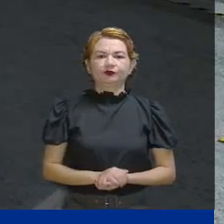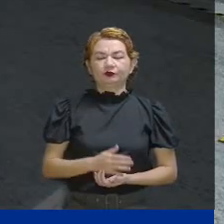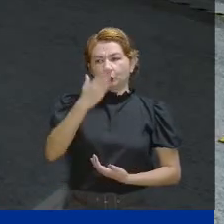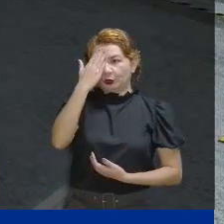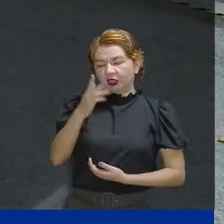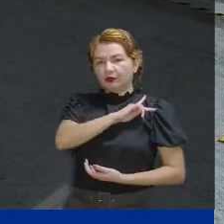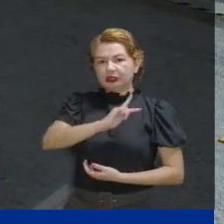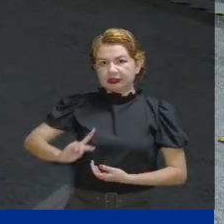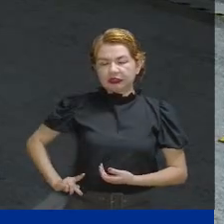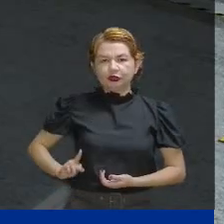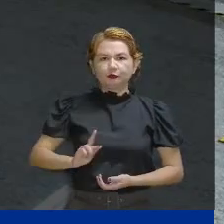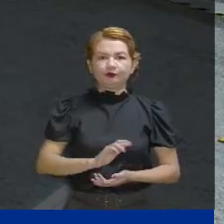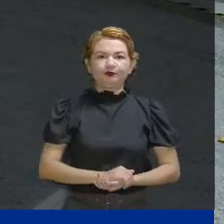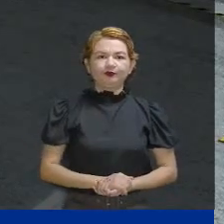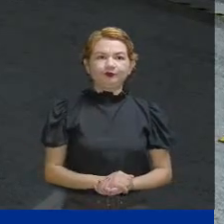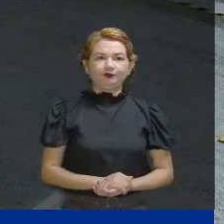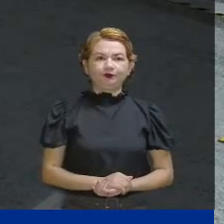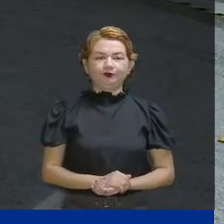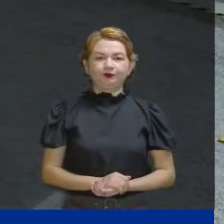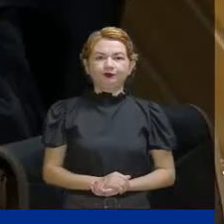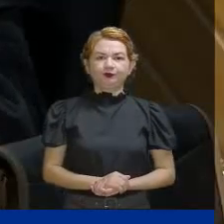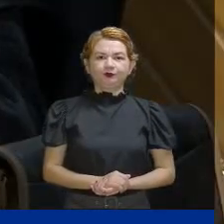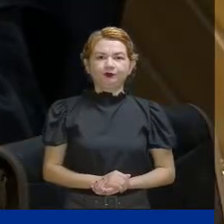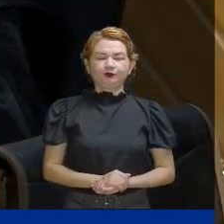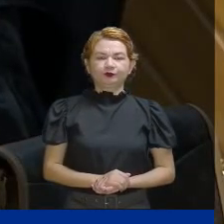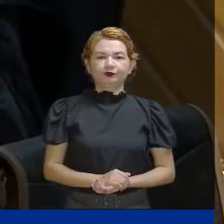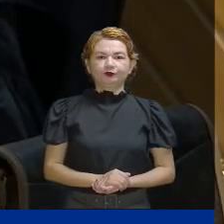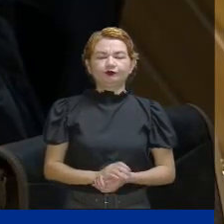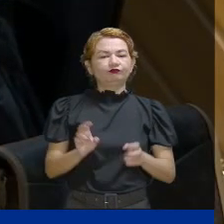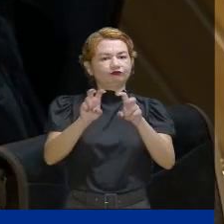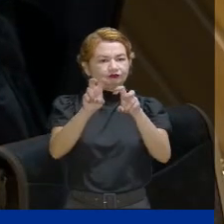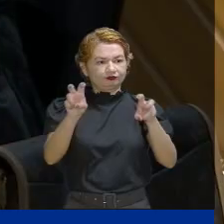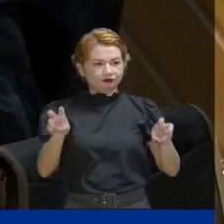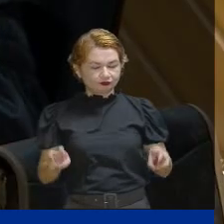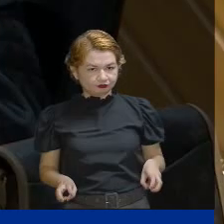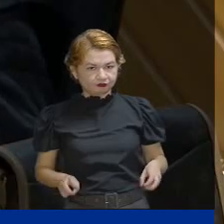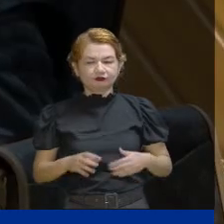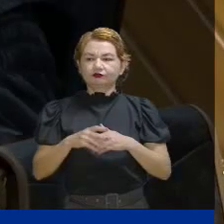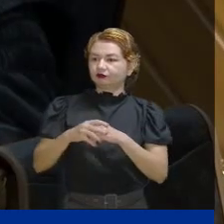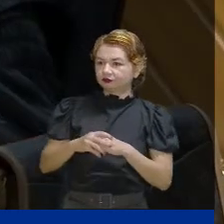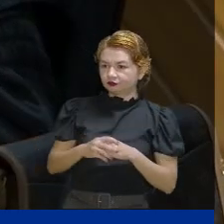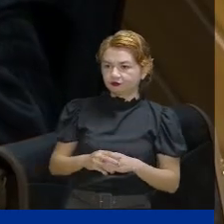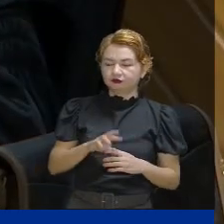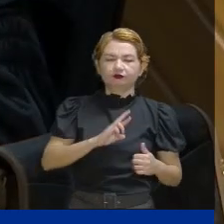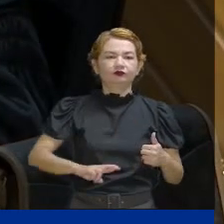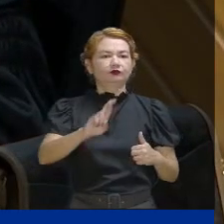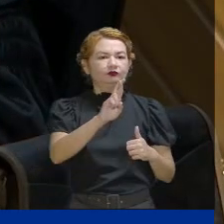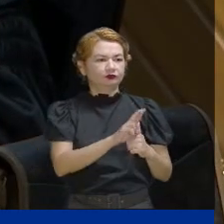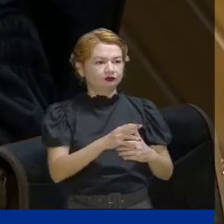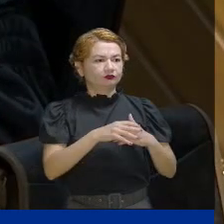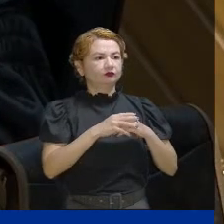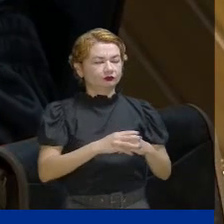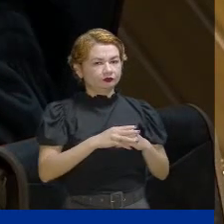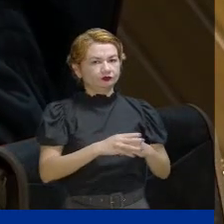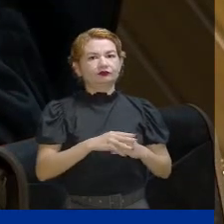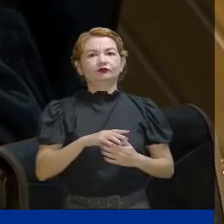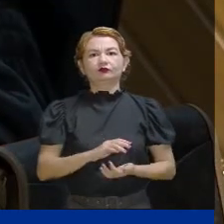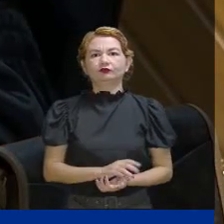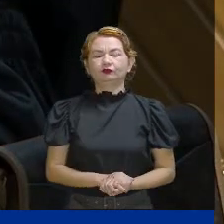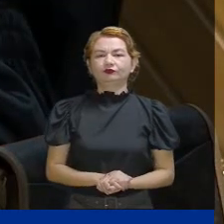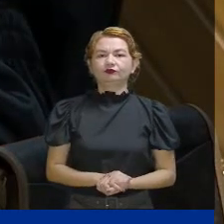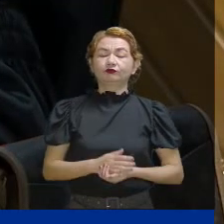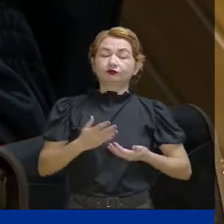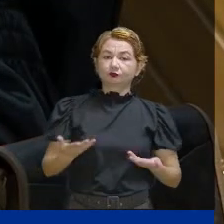Obrigada, presidente. Cumprimento novamente os pares e a doutora Procuradora Regional Eleitoral.